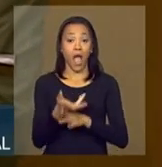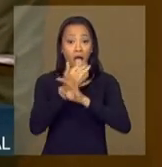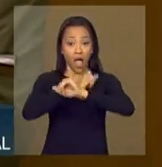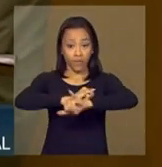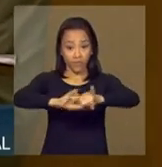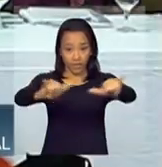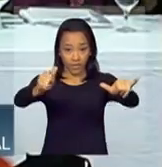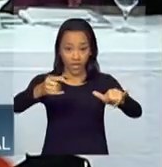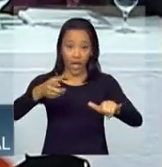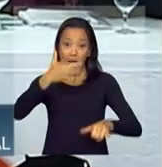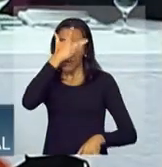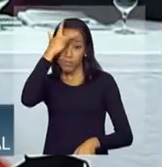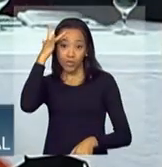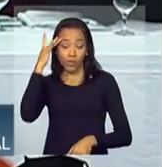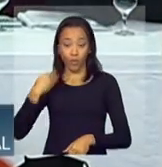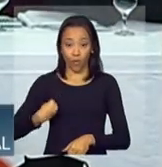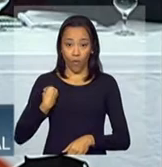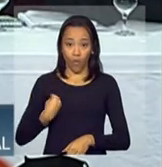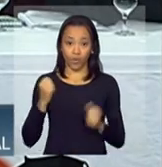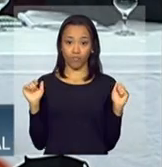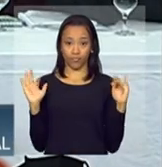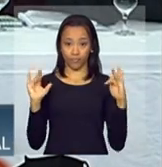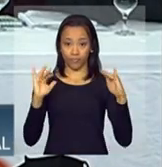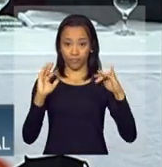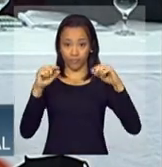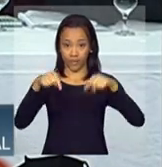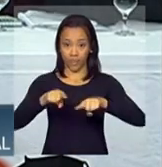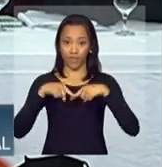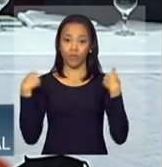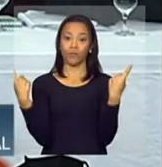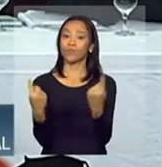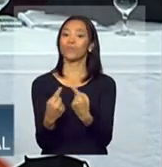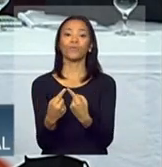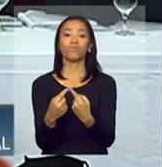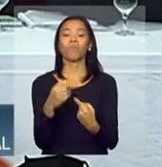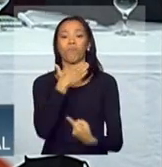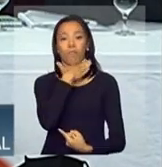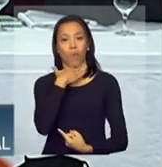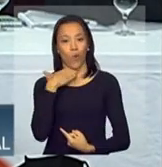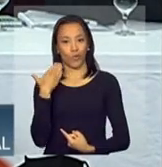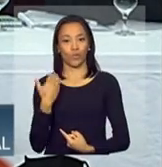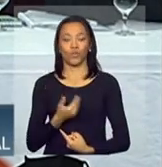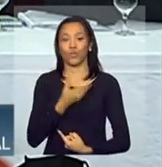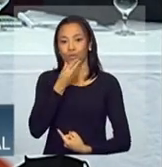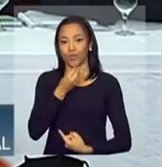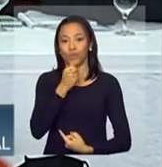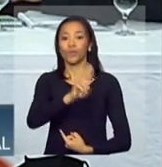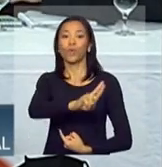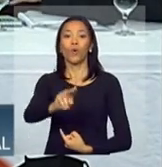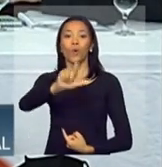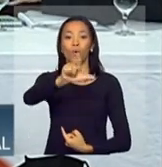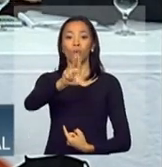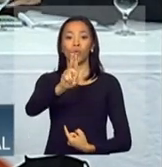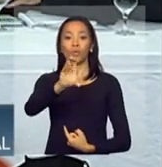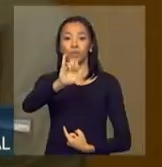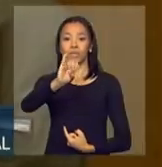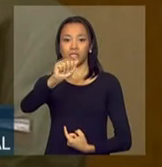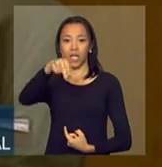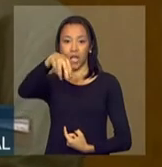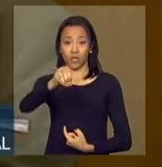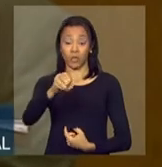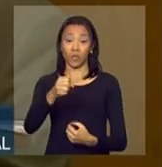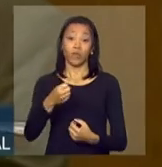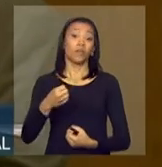comunicar aos participantes desta plenária a morte do menino Luciano, 52 dias